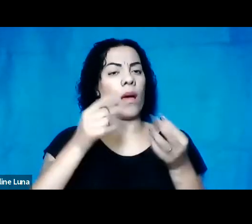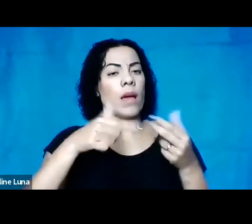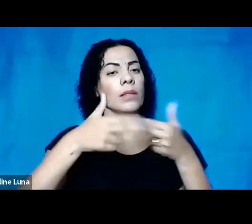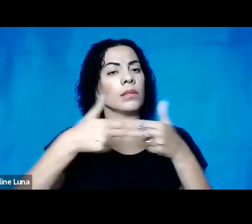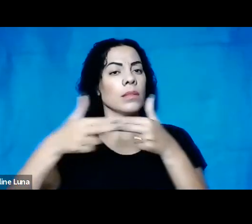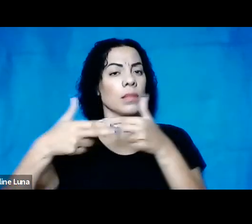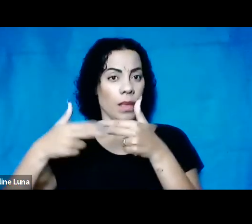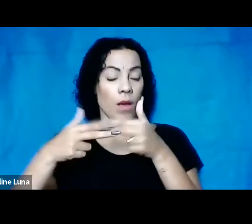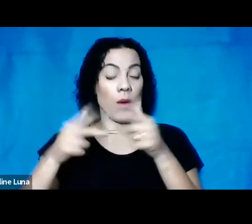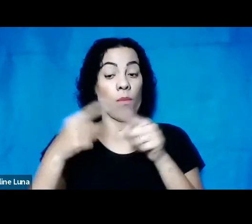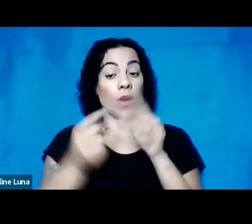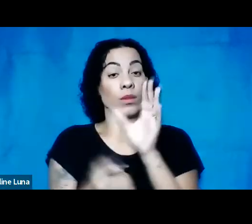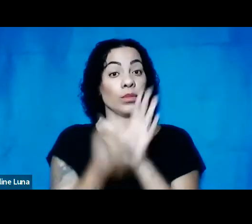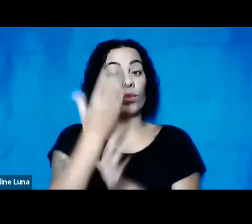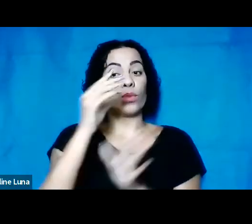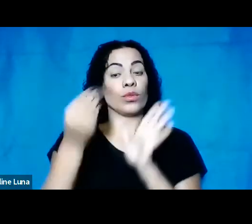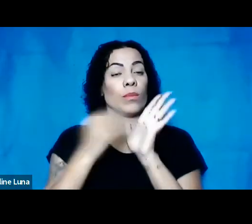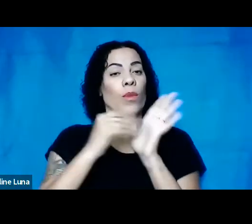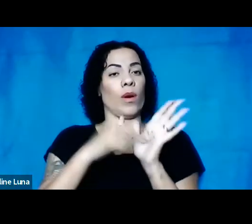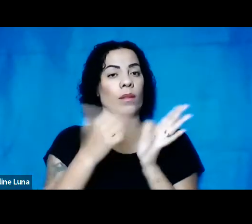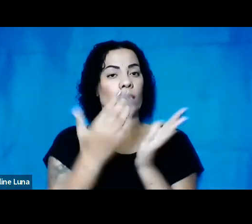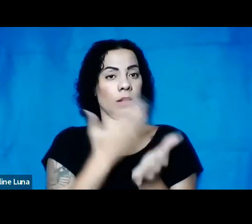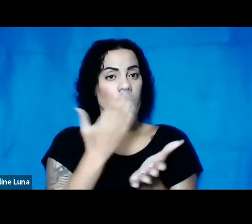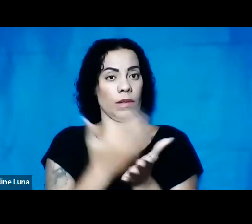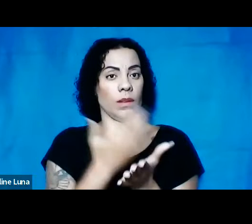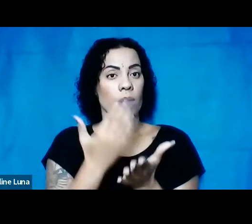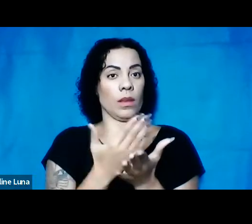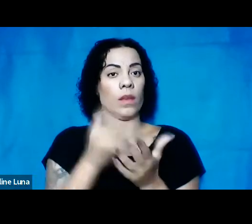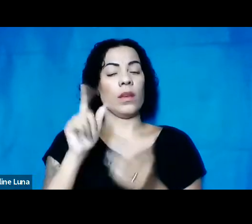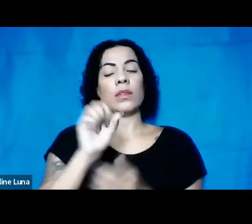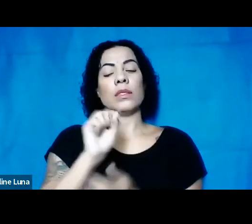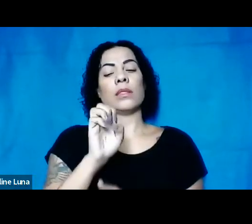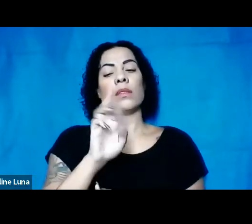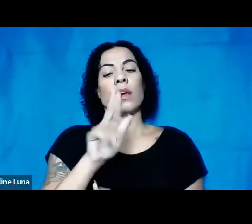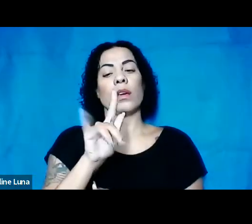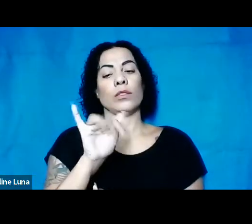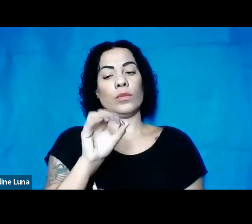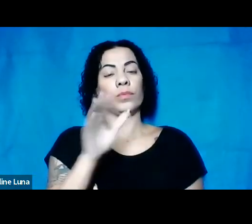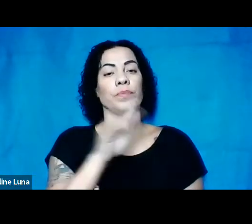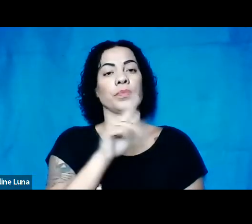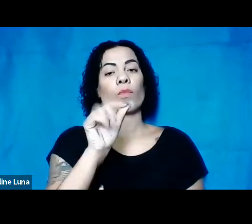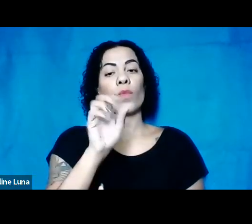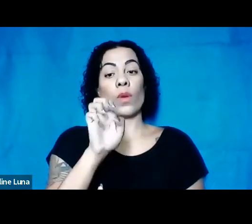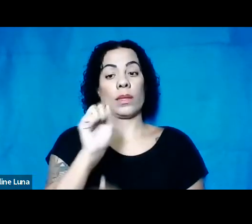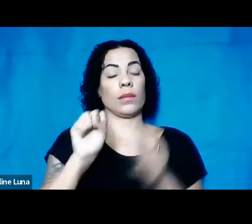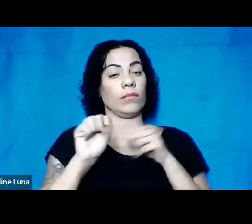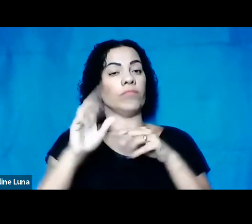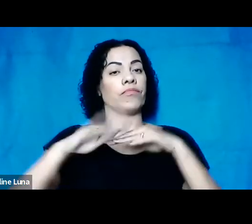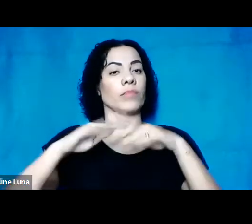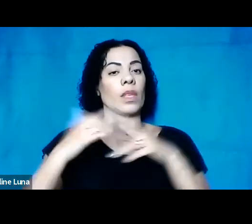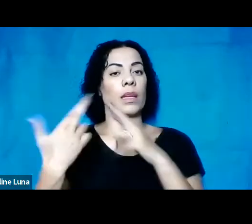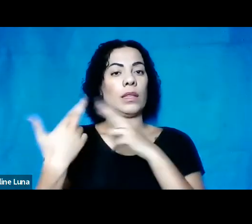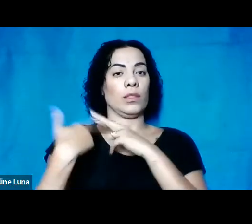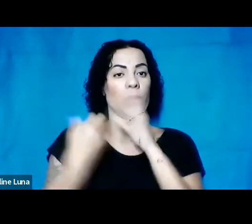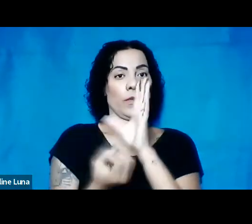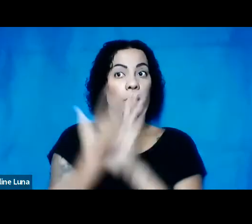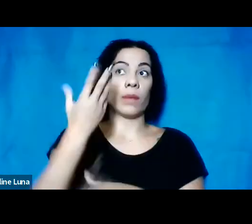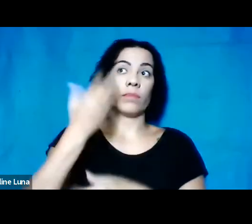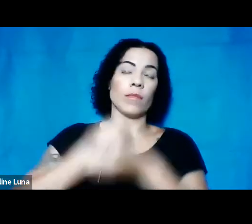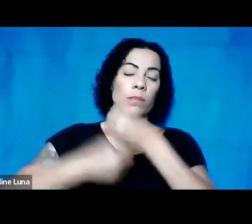quando surgiu a revista, né? Pelo Sérgio Góes, o nosso criador, que morreu no ano passado